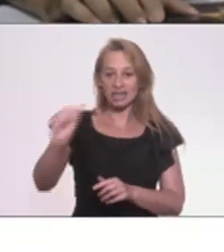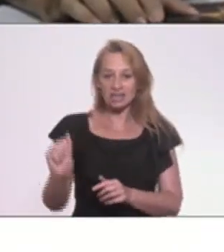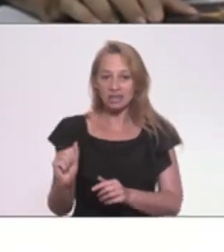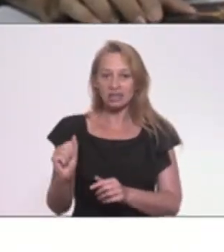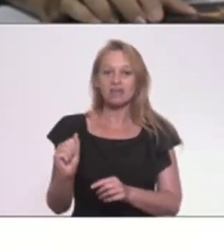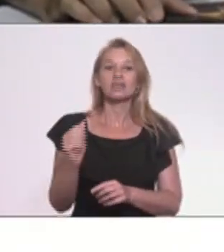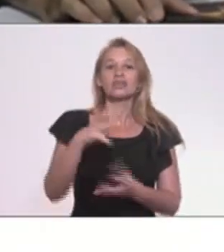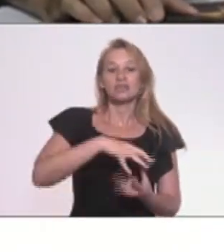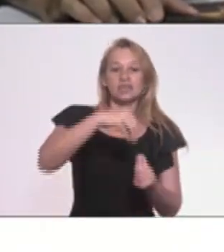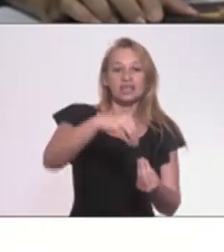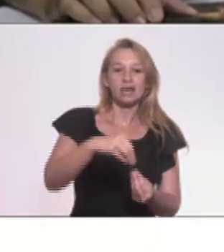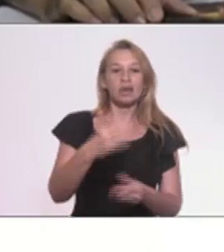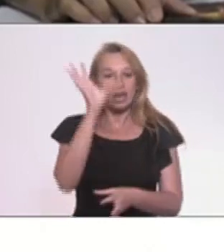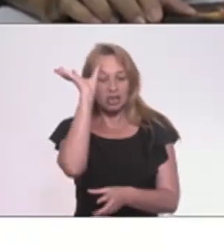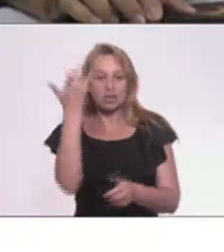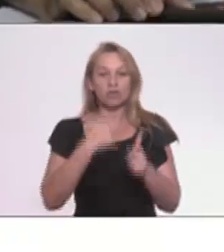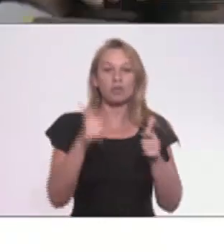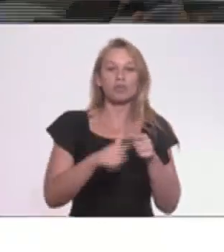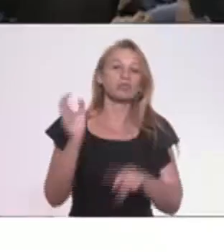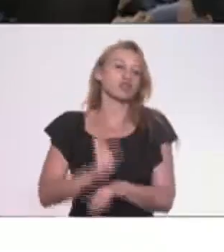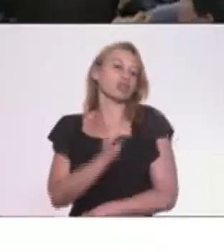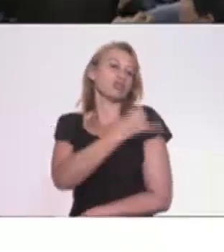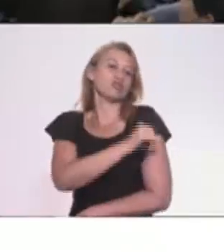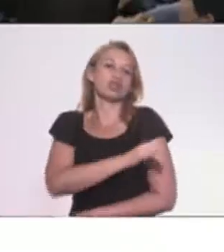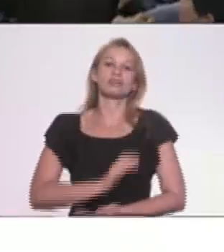do Rio de Janeiro. Obrigado, presidente.